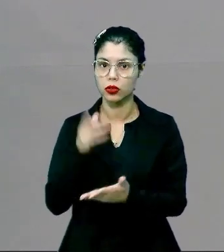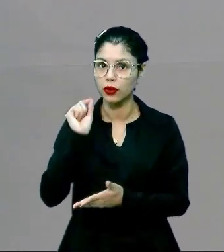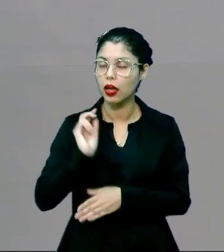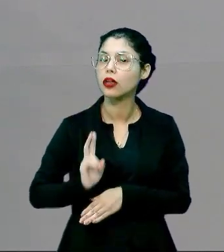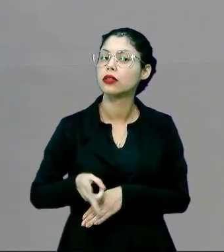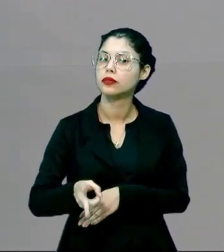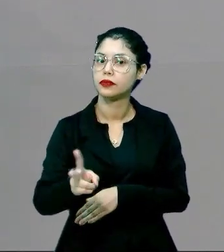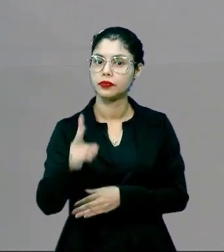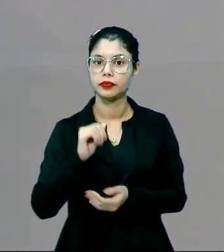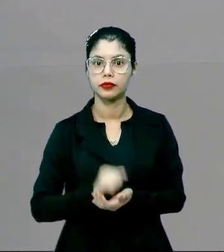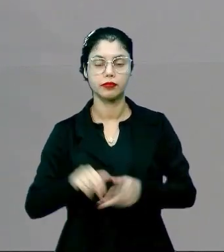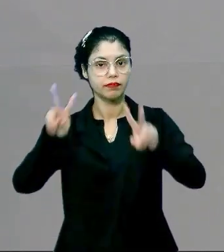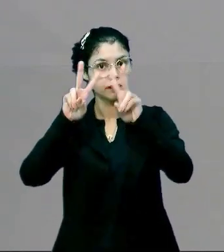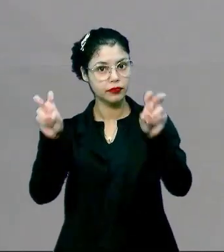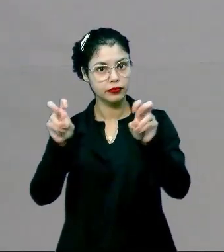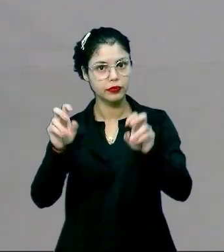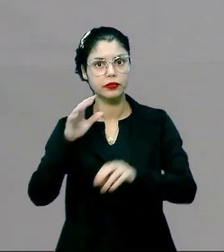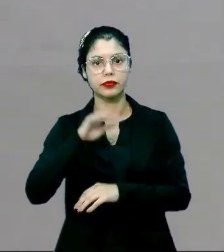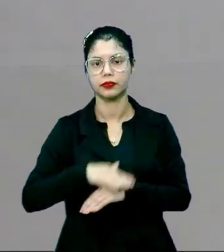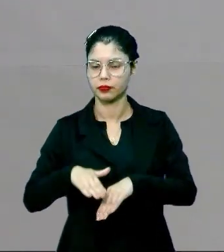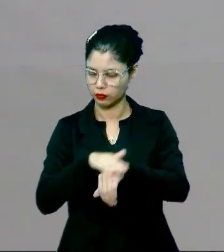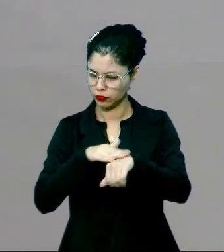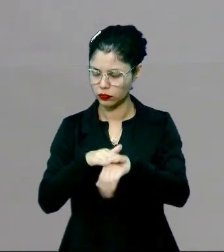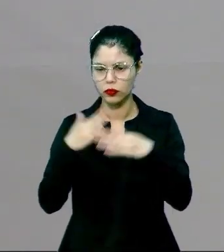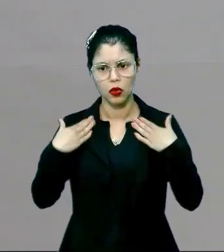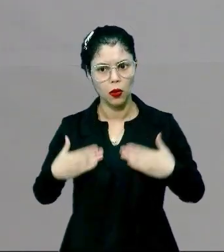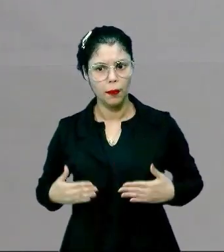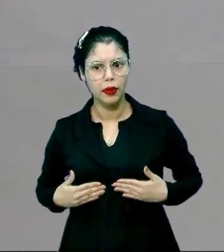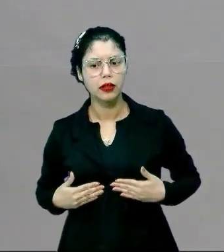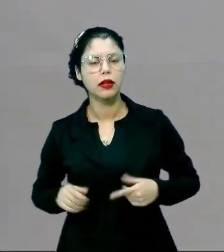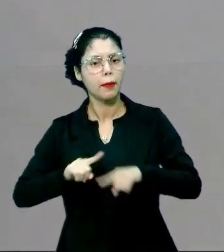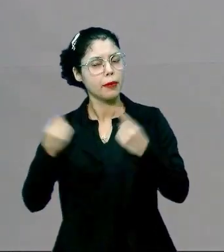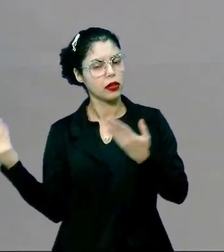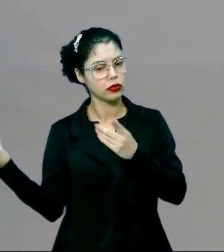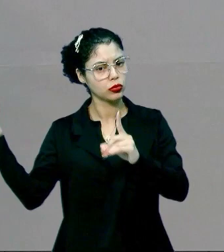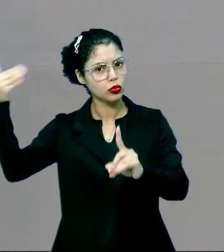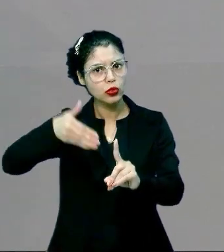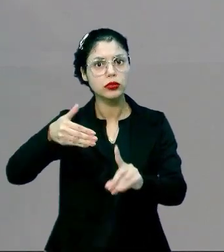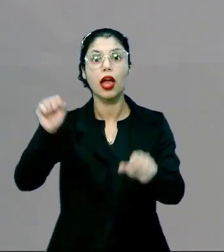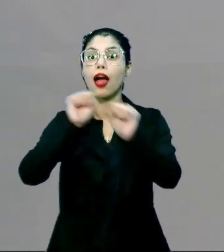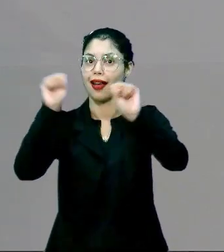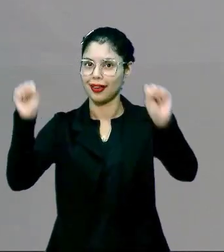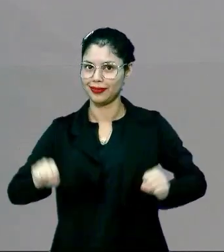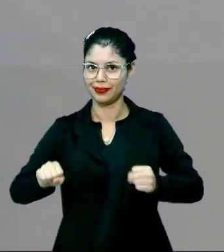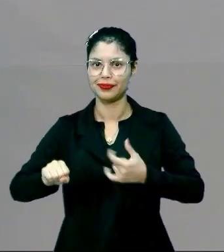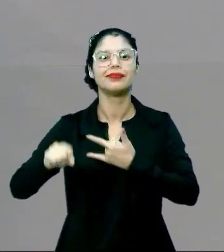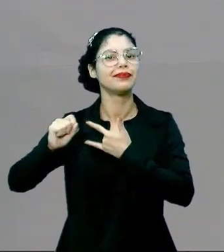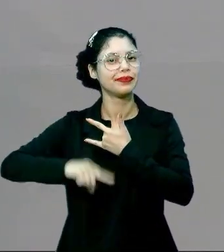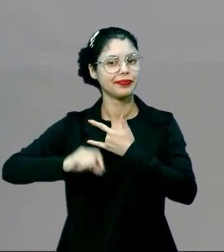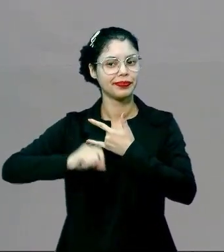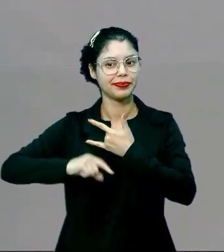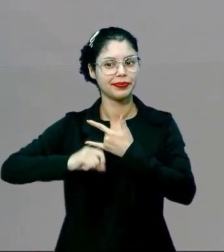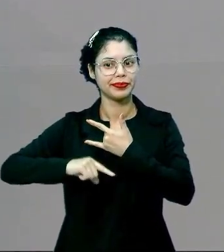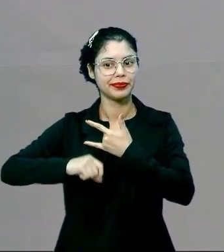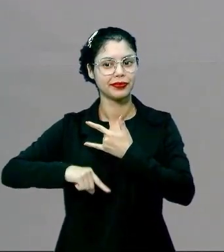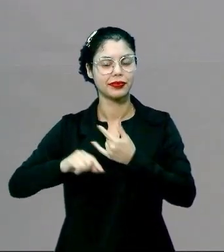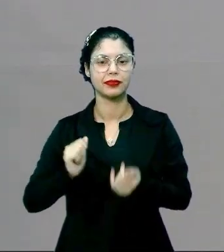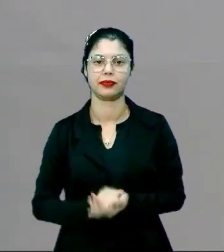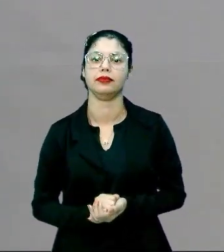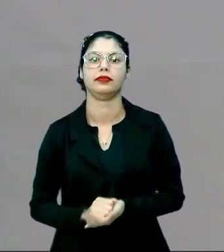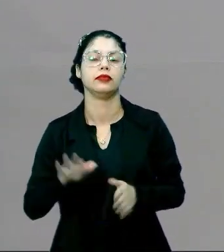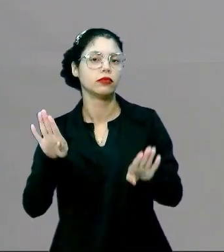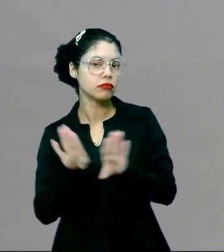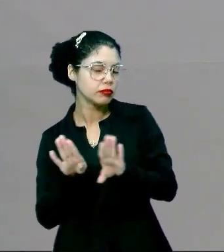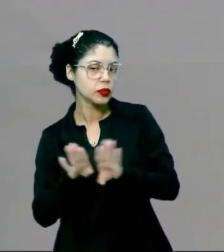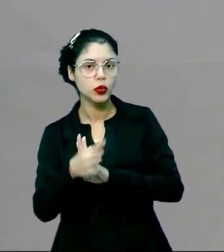dar continuidade do nosso tema de Fisiologia Humana, mais especificamente no sistema urinário, tá certo?